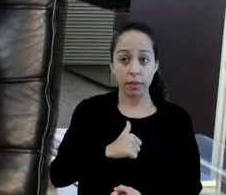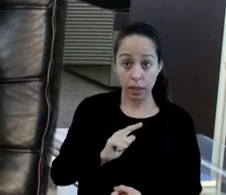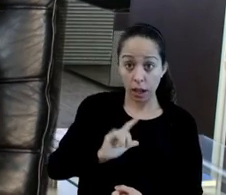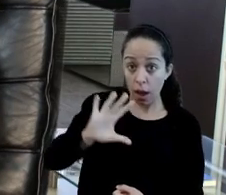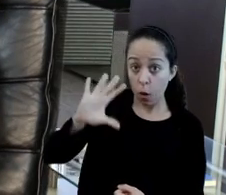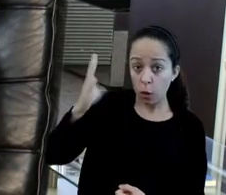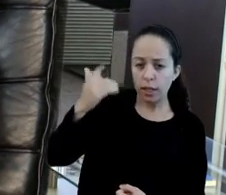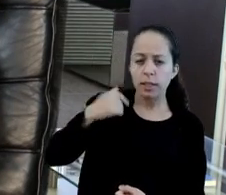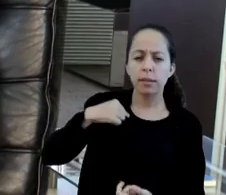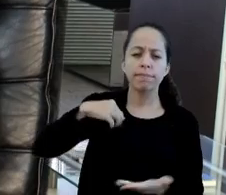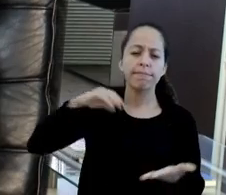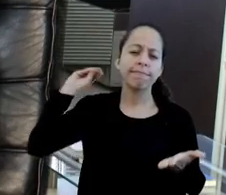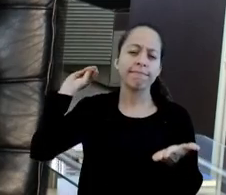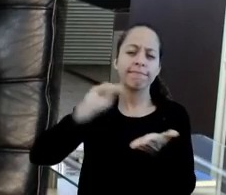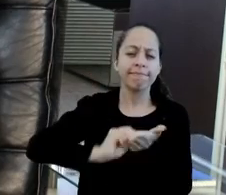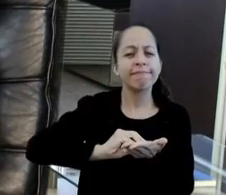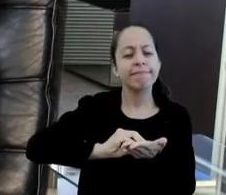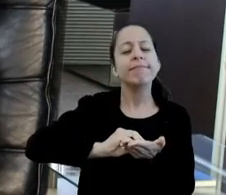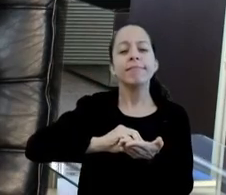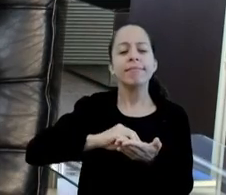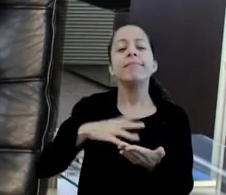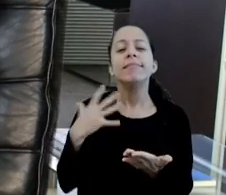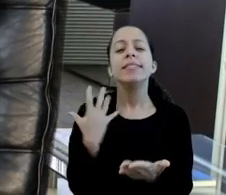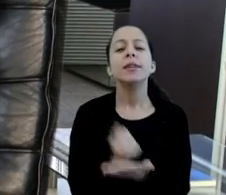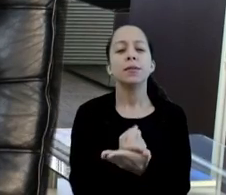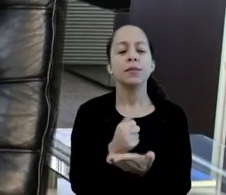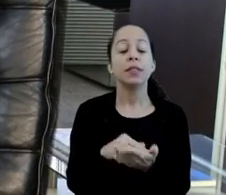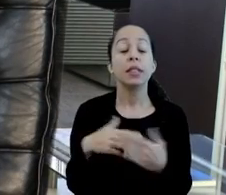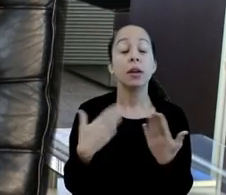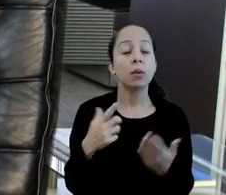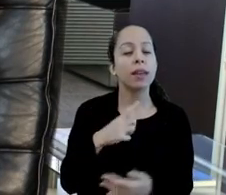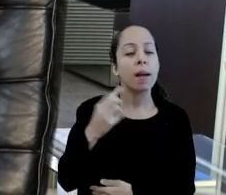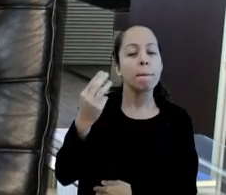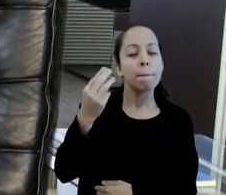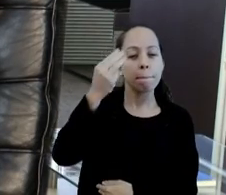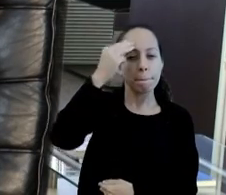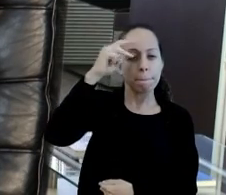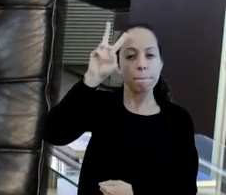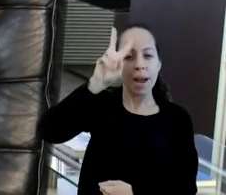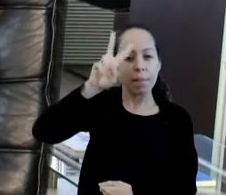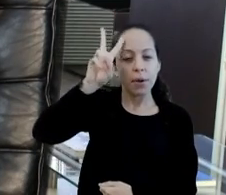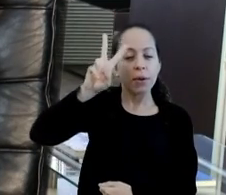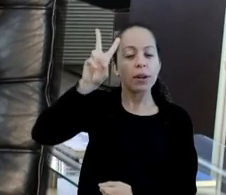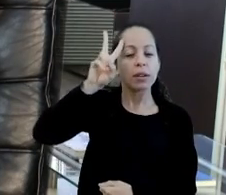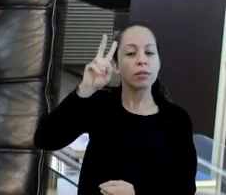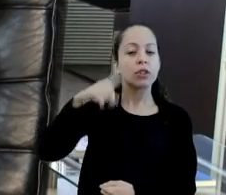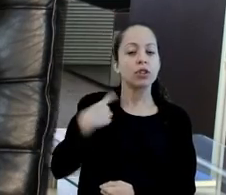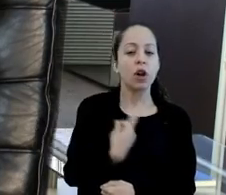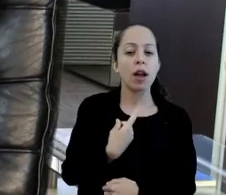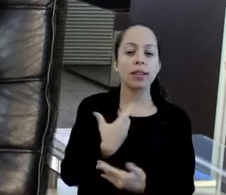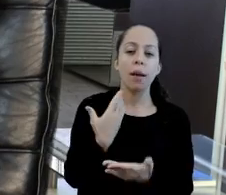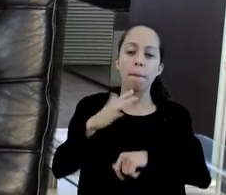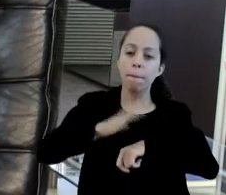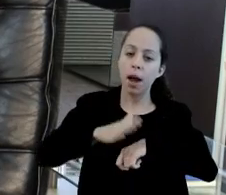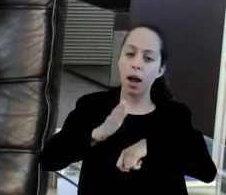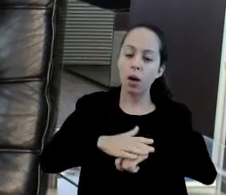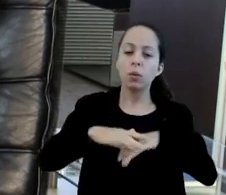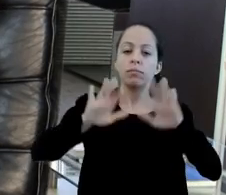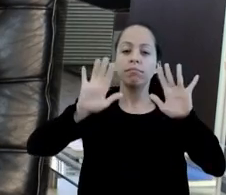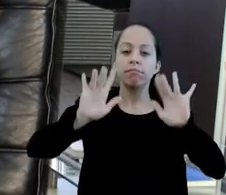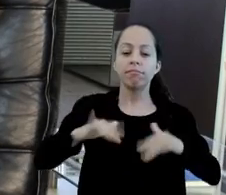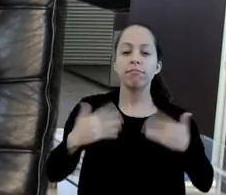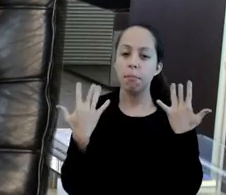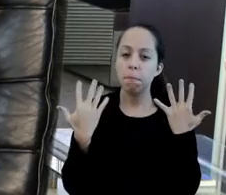O nosso memorial da academia, inclusive, é todo feito à mão, nossas atas. Então, eu já tenho